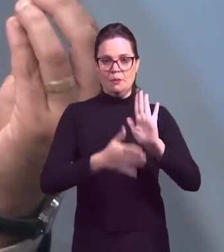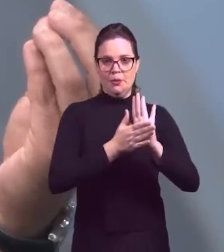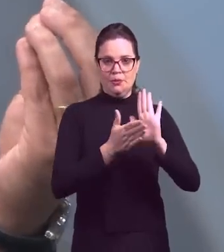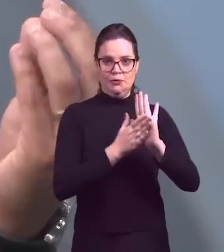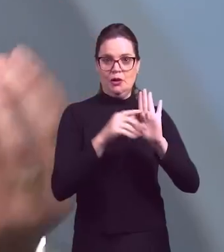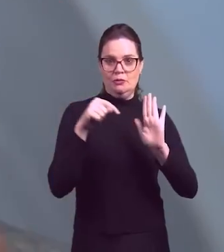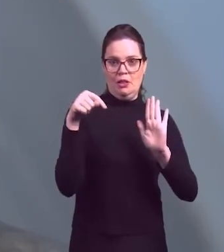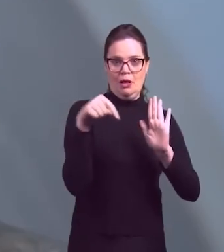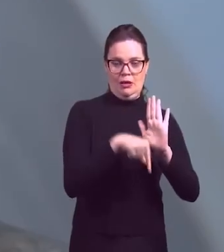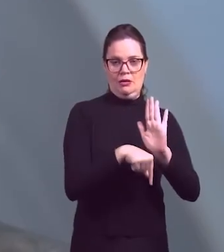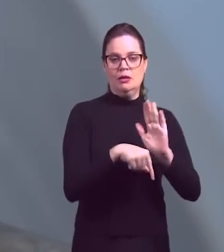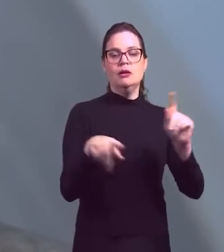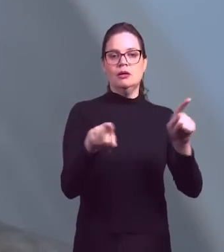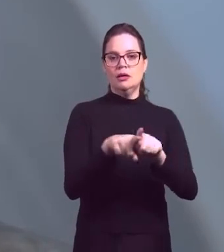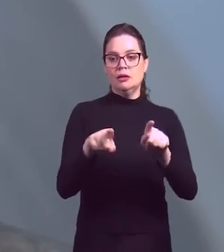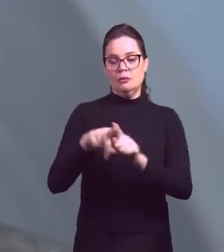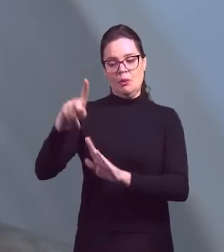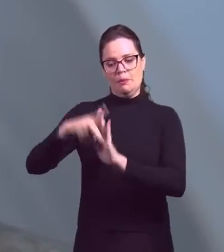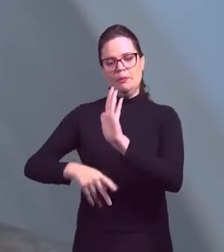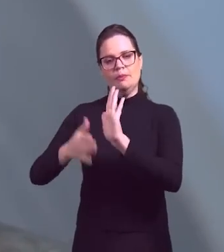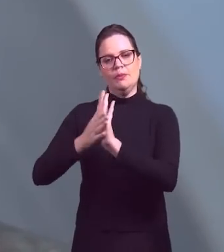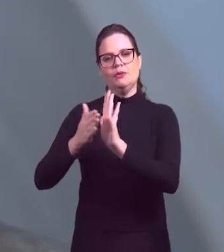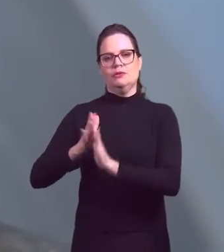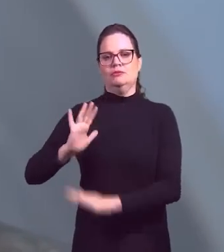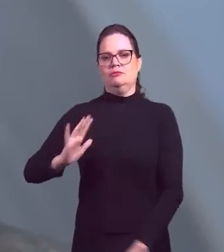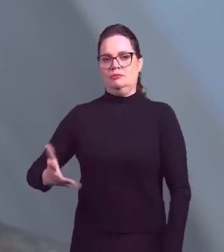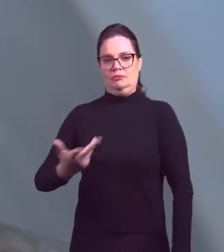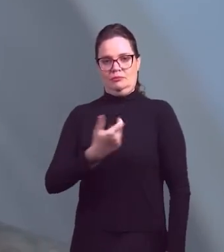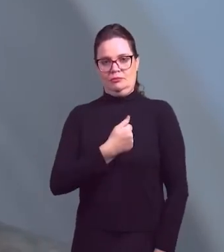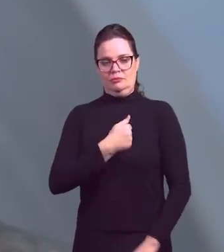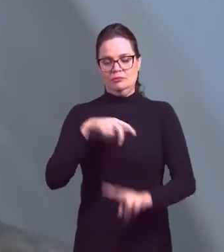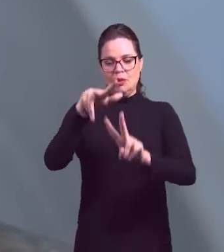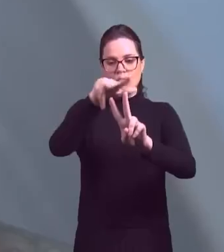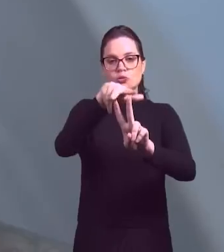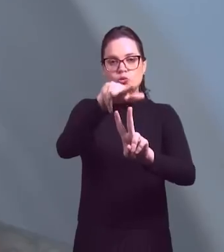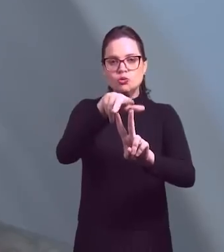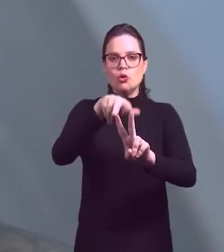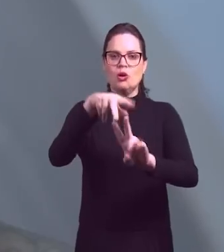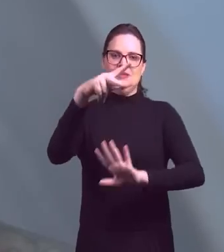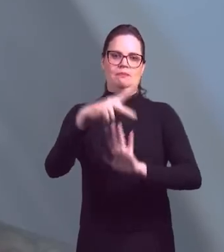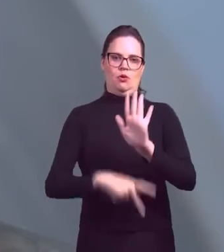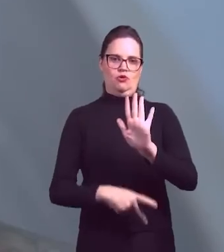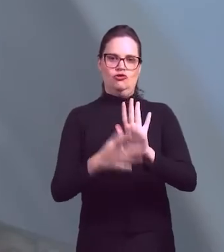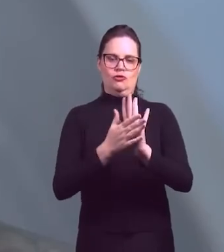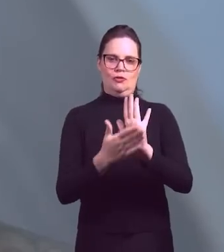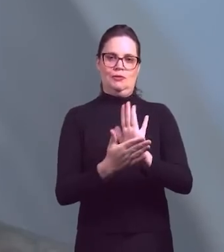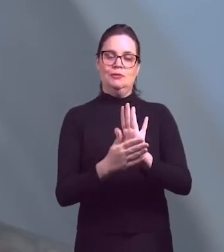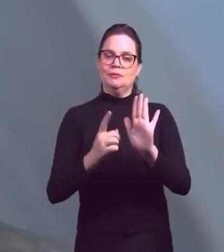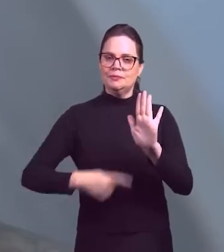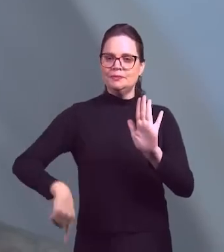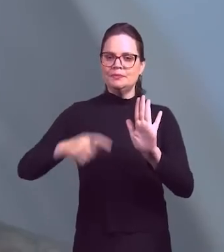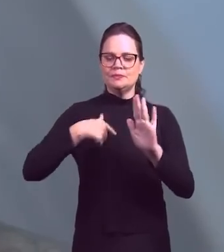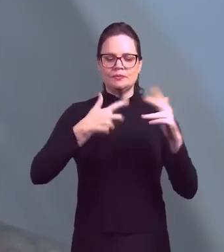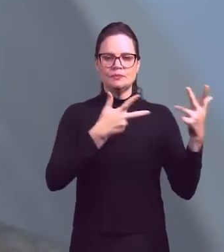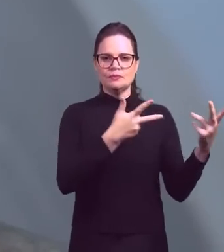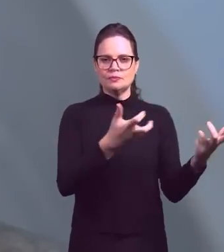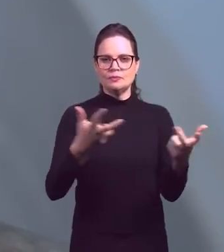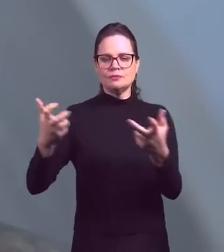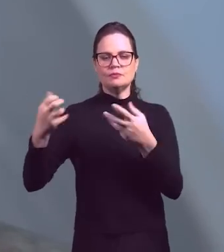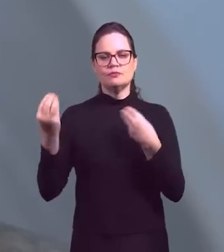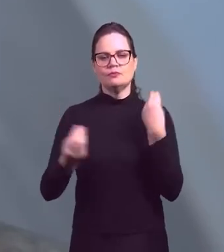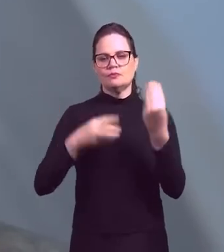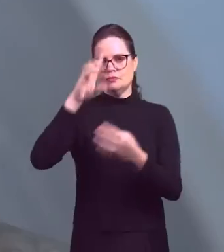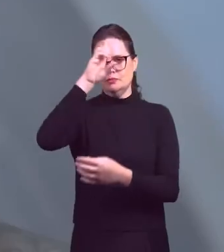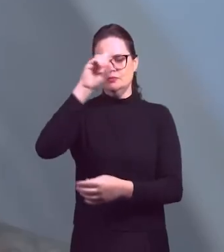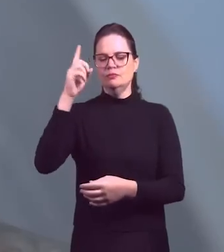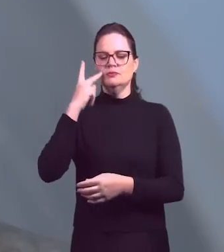projeto criador e obra redentora, projeto redentor. Então nós vemos as